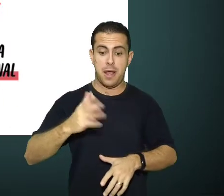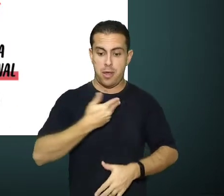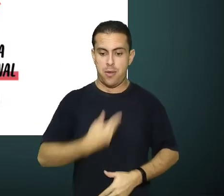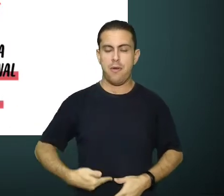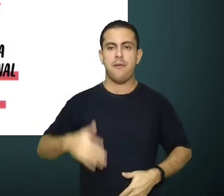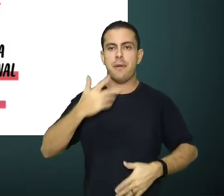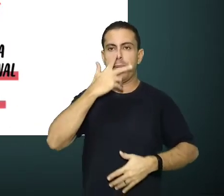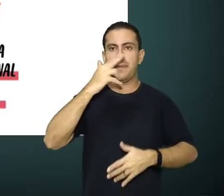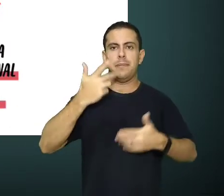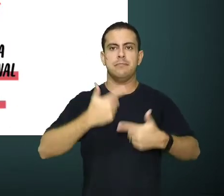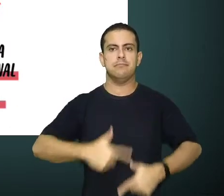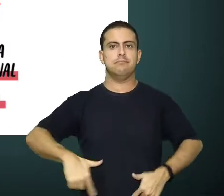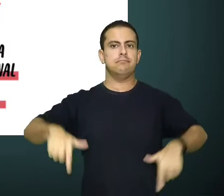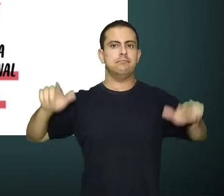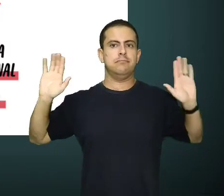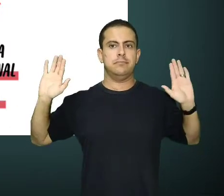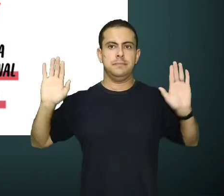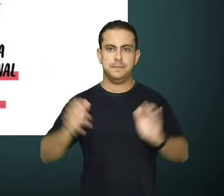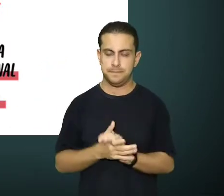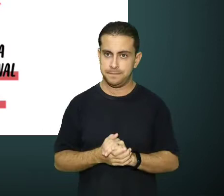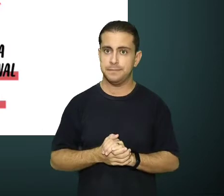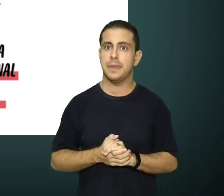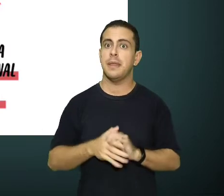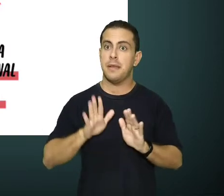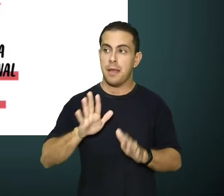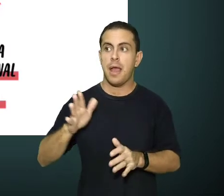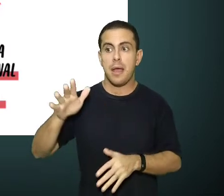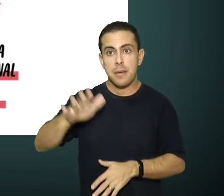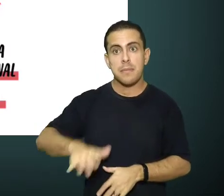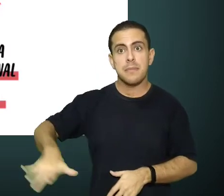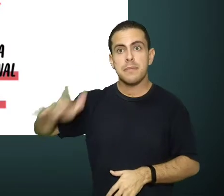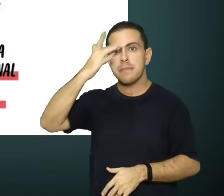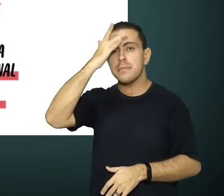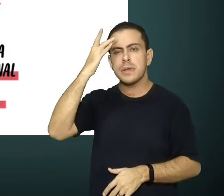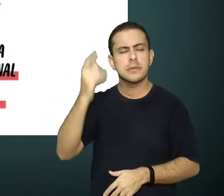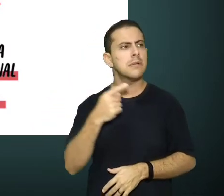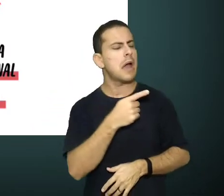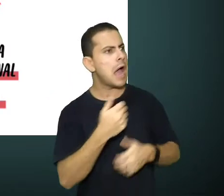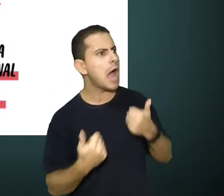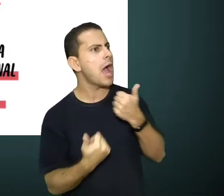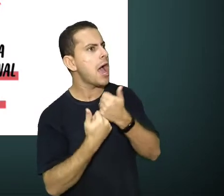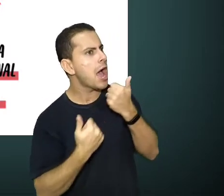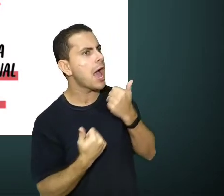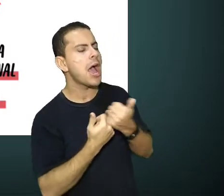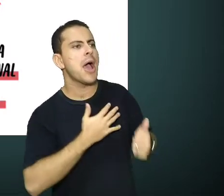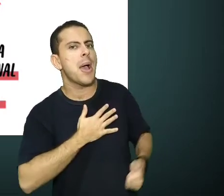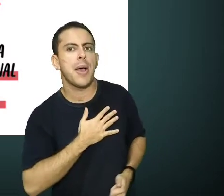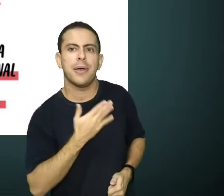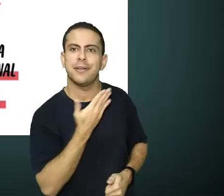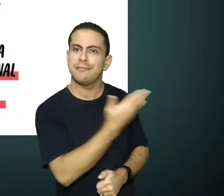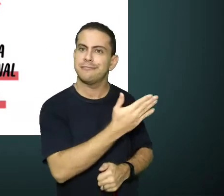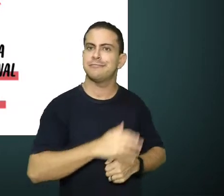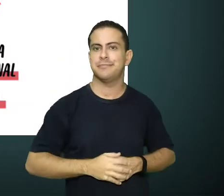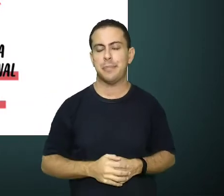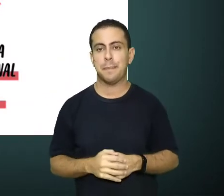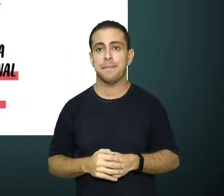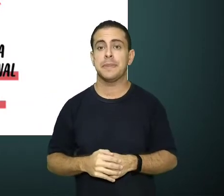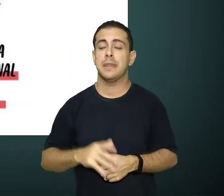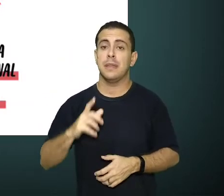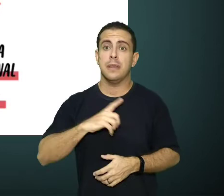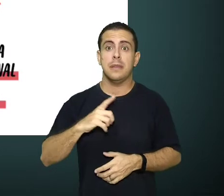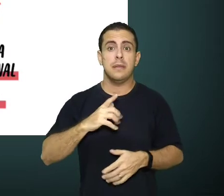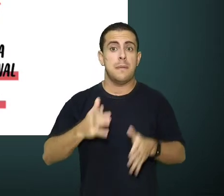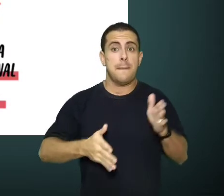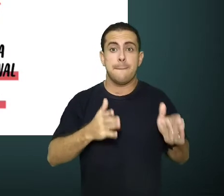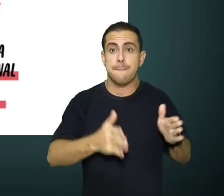declarasse laico. Essas medidas foram afirmando o apoio da população ao governo de Napoleão. Um